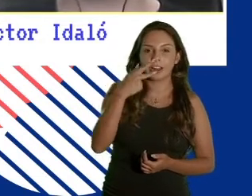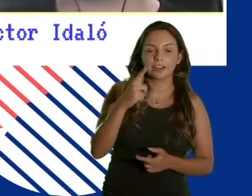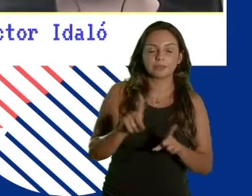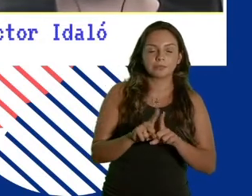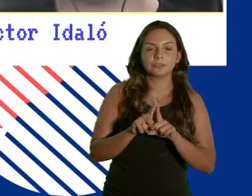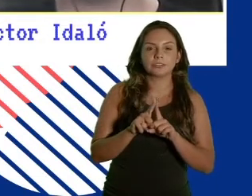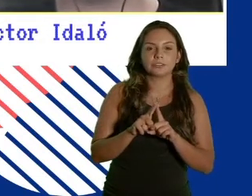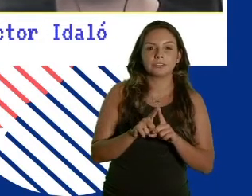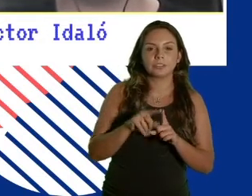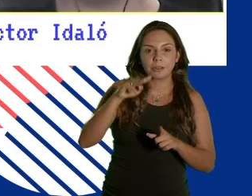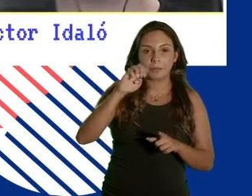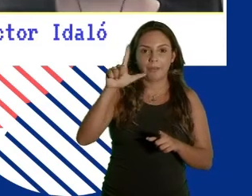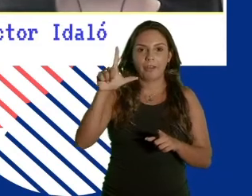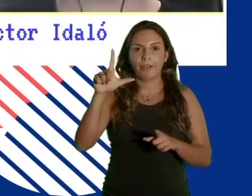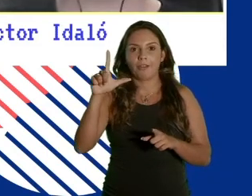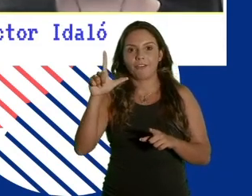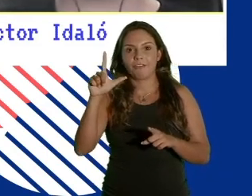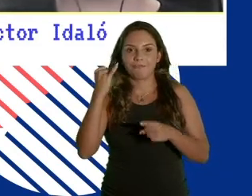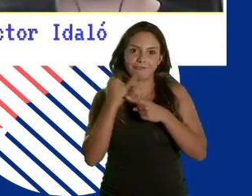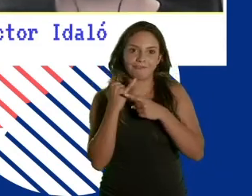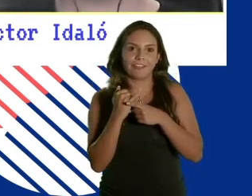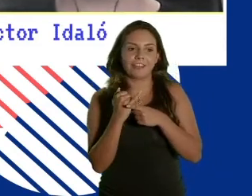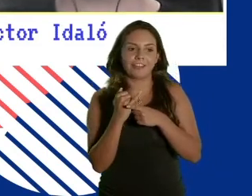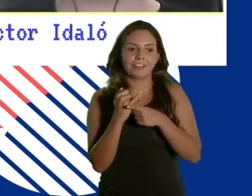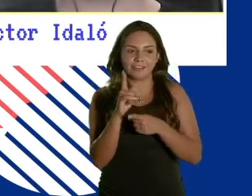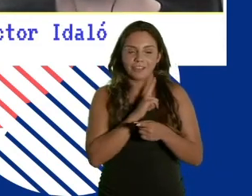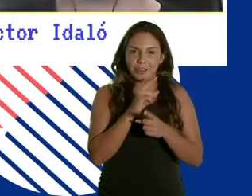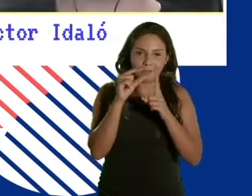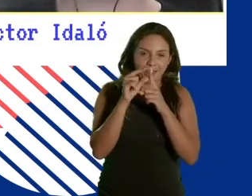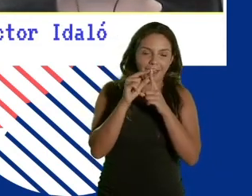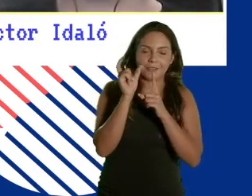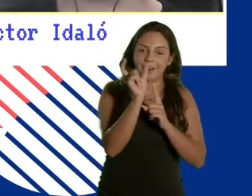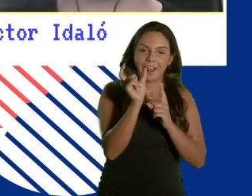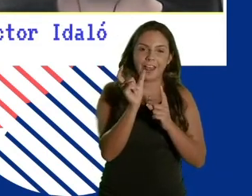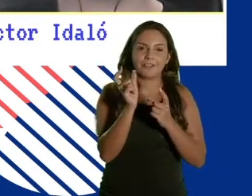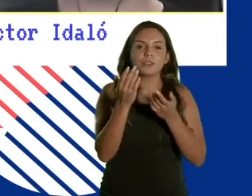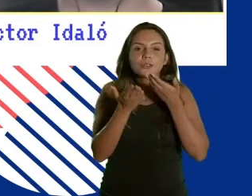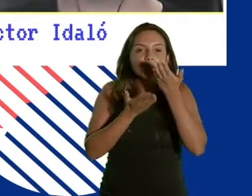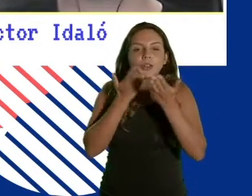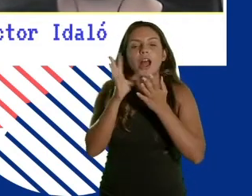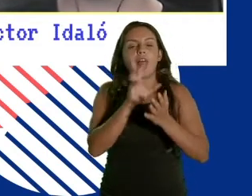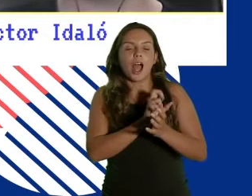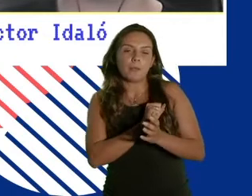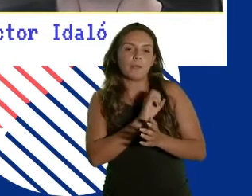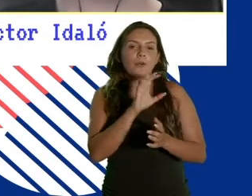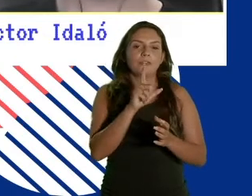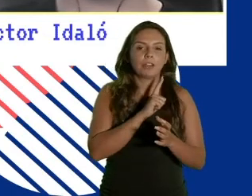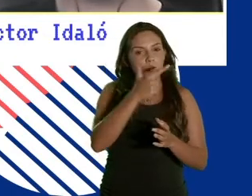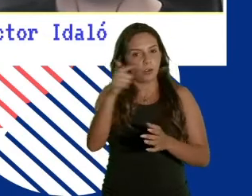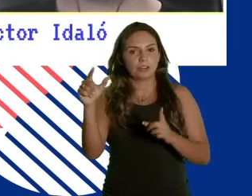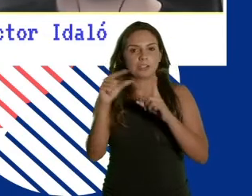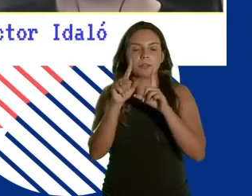que traz o mel e o ferrão, ao mesmo tempo que a gente tem umas palavras suaves, de carinho, de amor, de paixão, tem